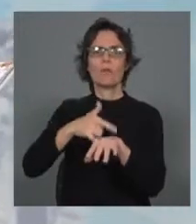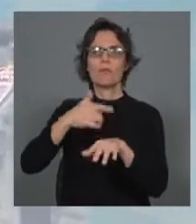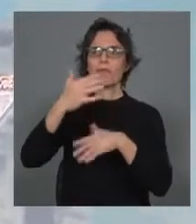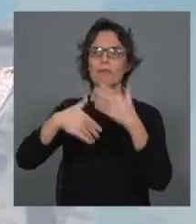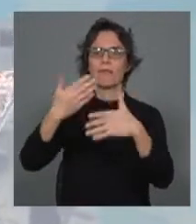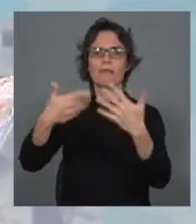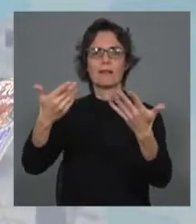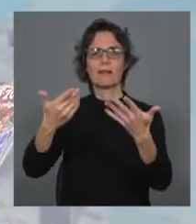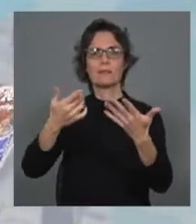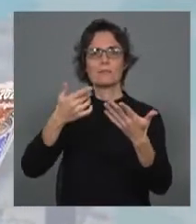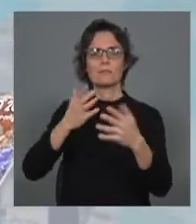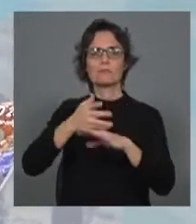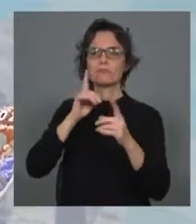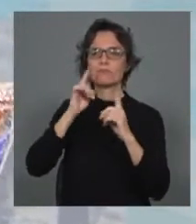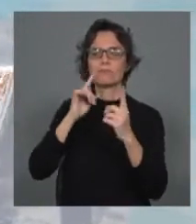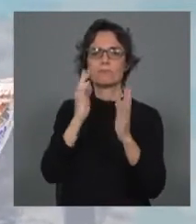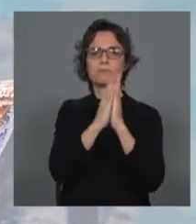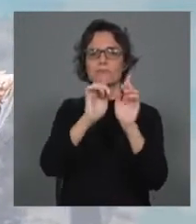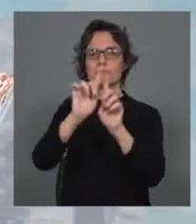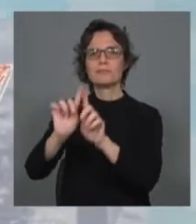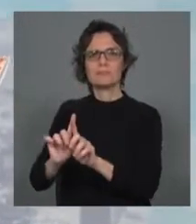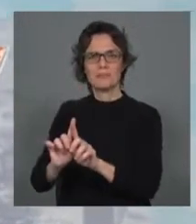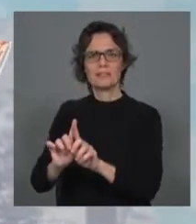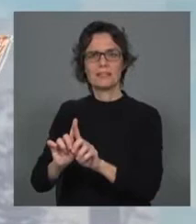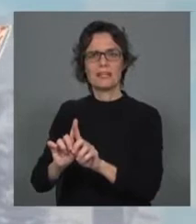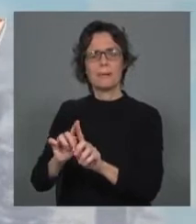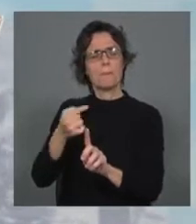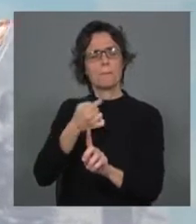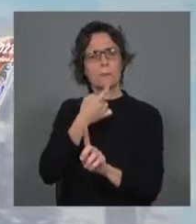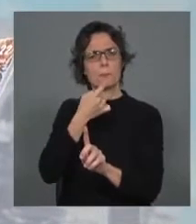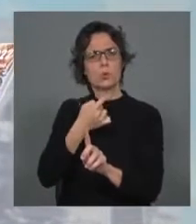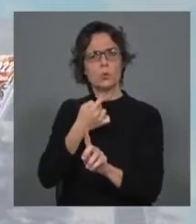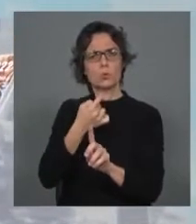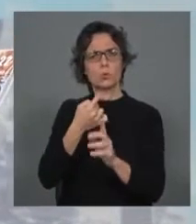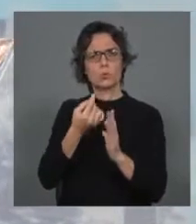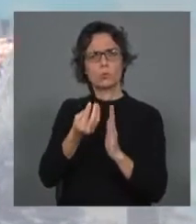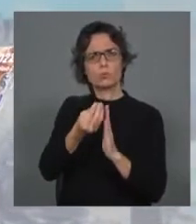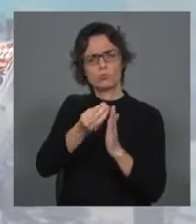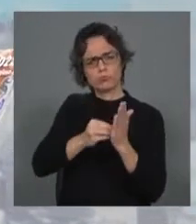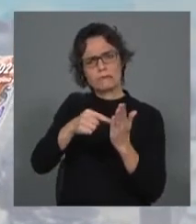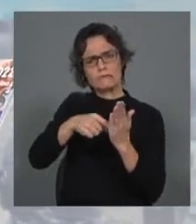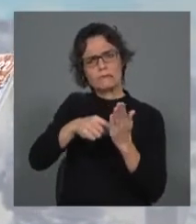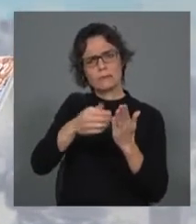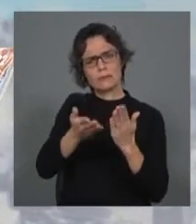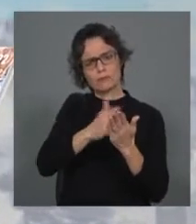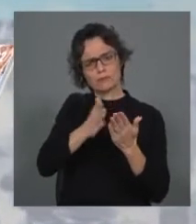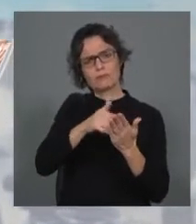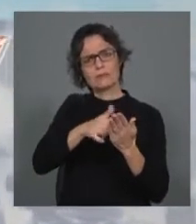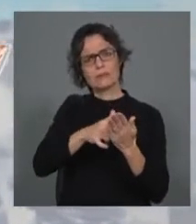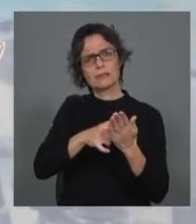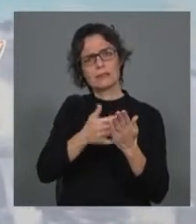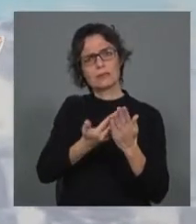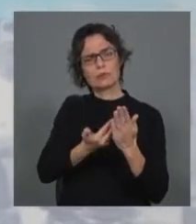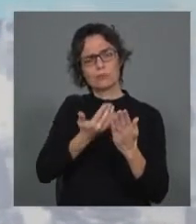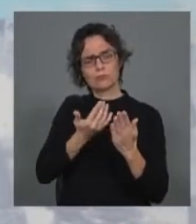num diálogo entre as várias religiões. E estes dados são desde logo muito indicativos, muito sugestivos. São